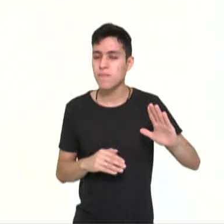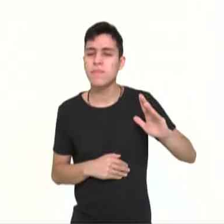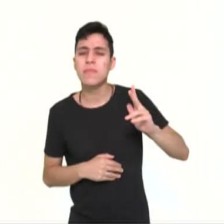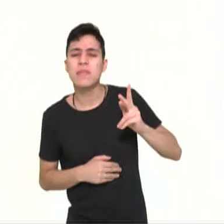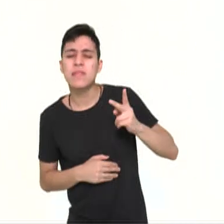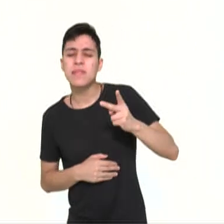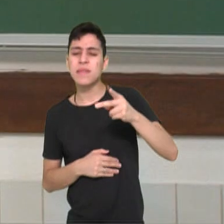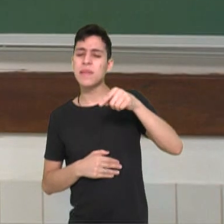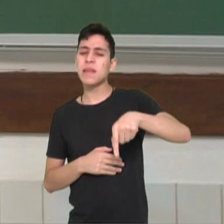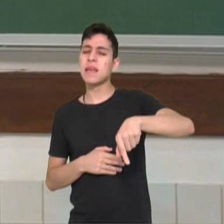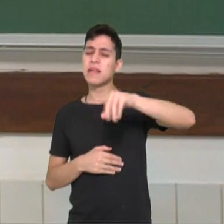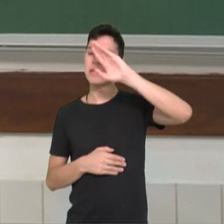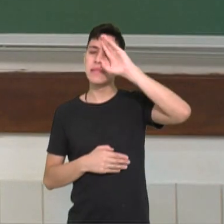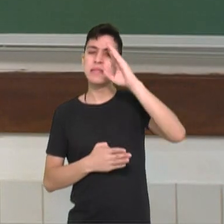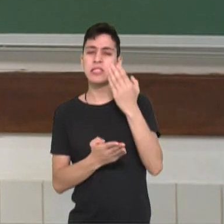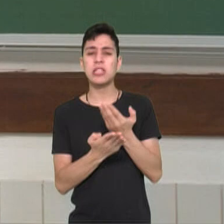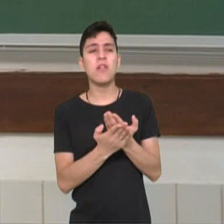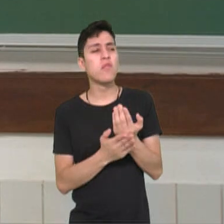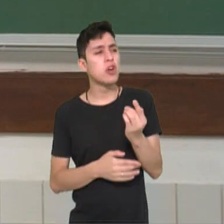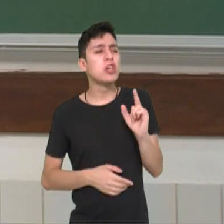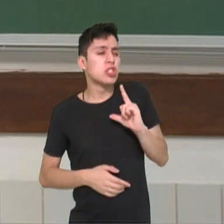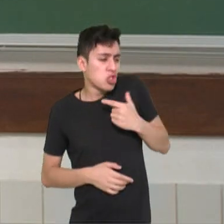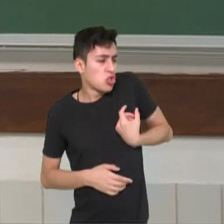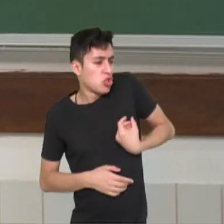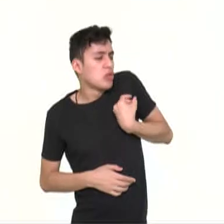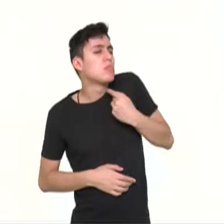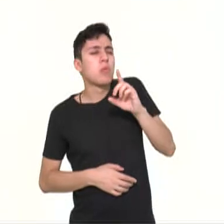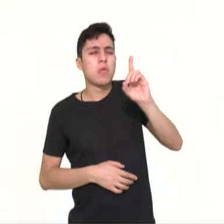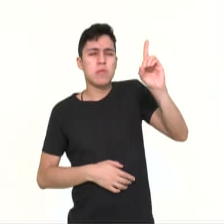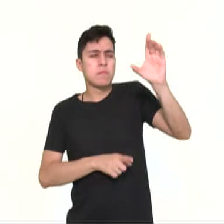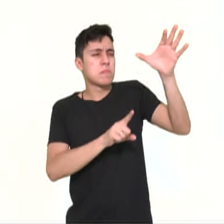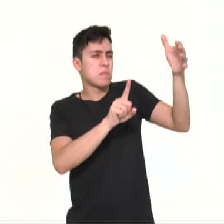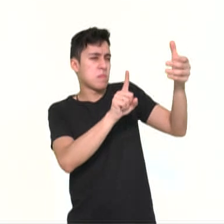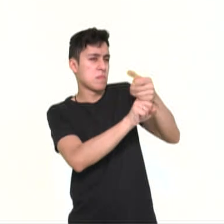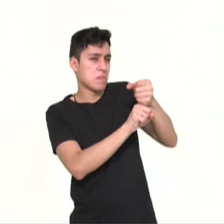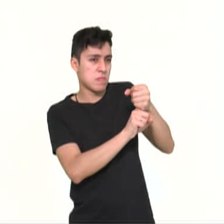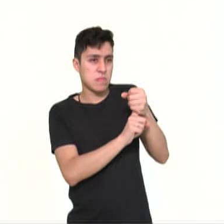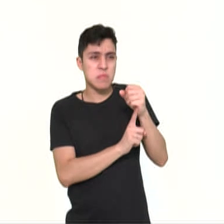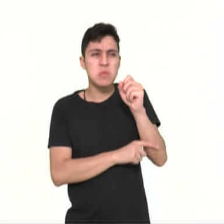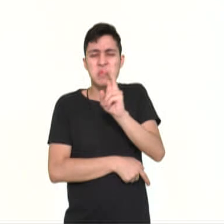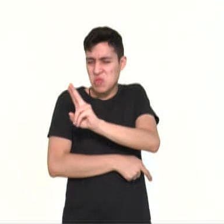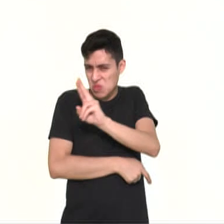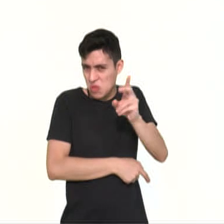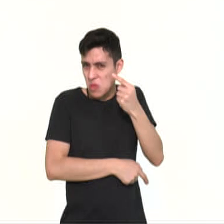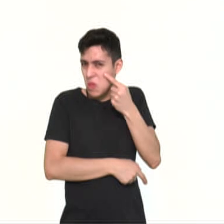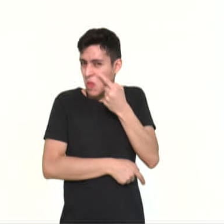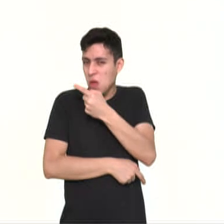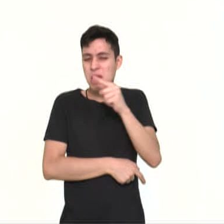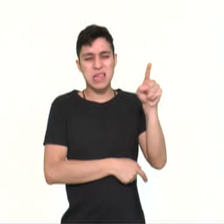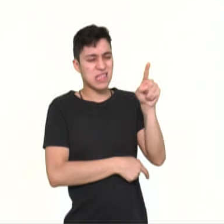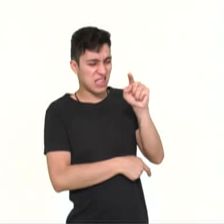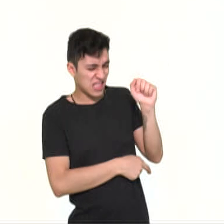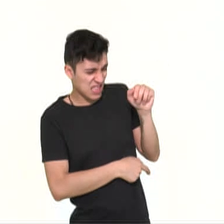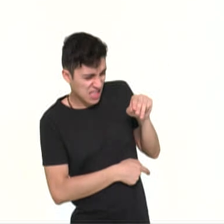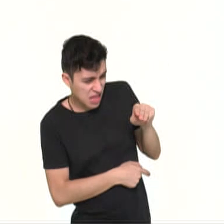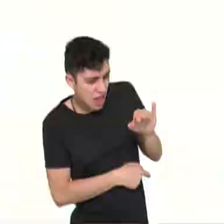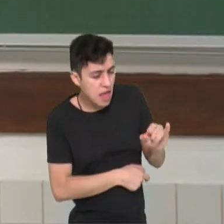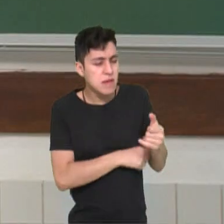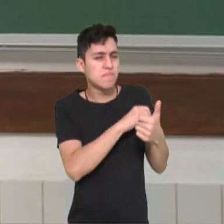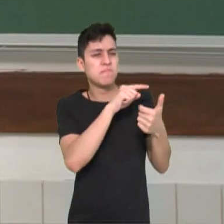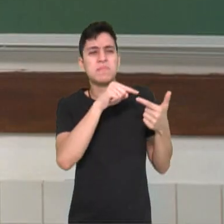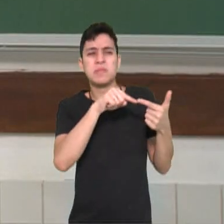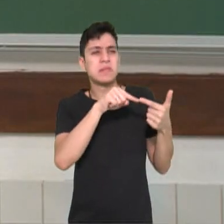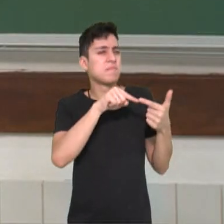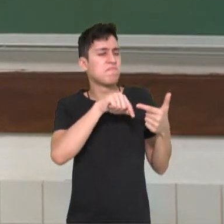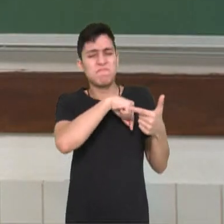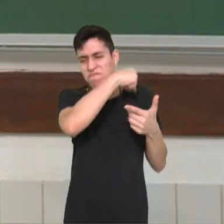existência de um Deus supremo. Então, em algumas regiões era Ama, Niame, Nizambi, né? Outros deuses, né,